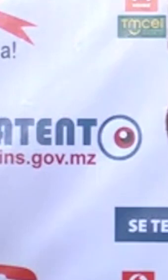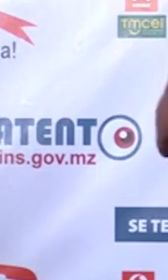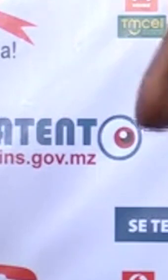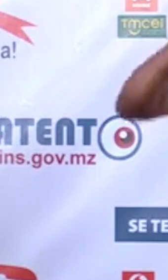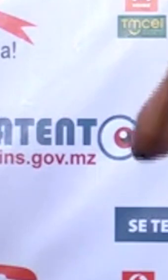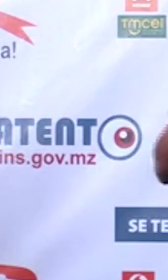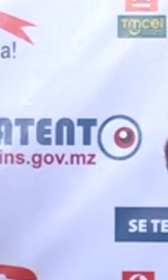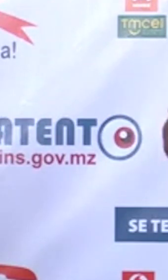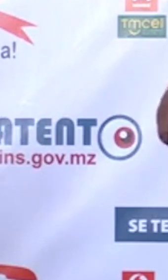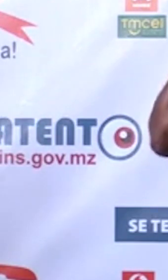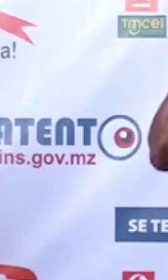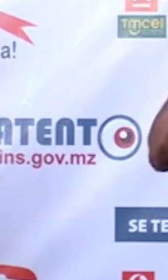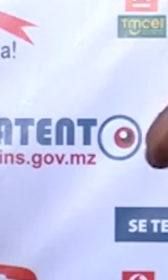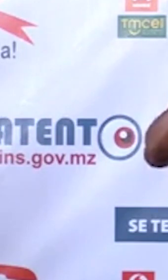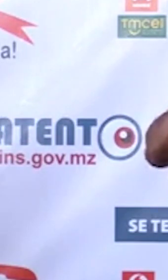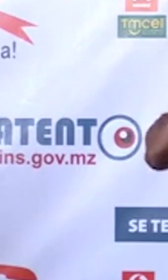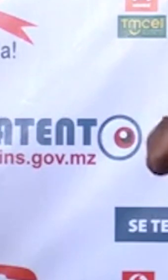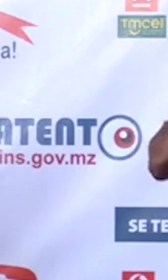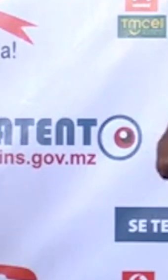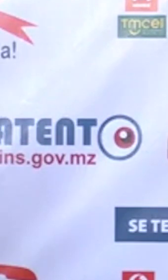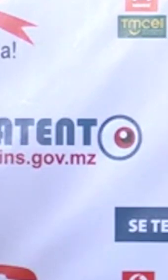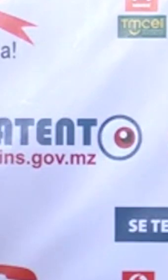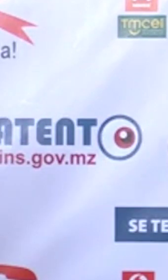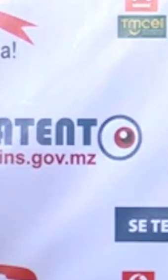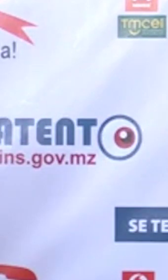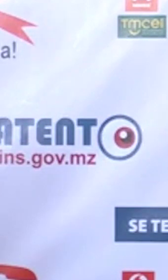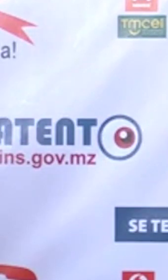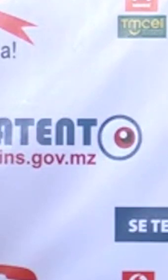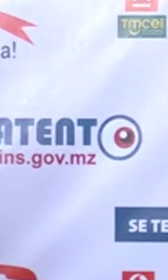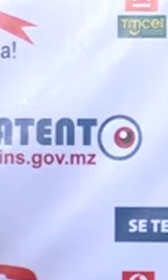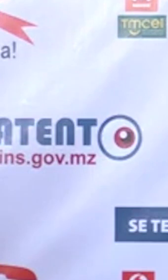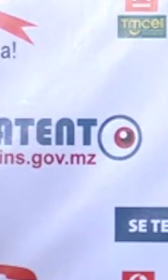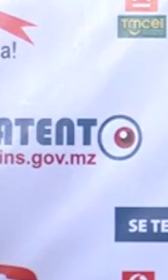possível existência e aumento de óbitos.